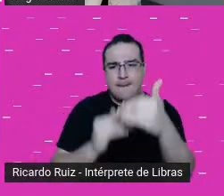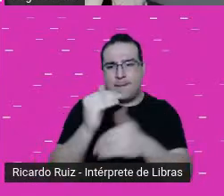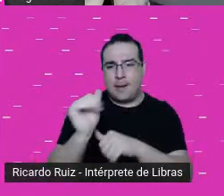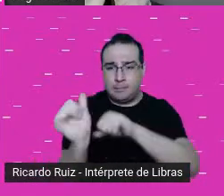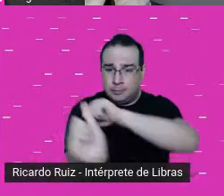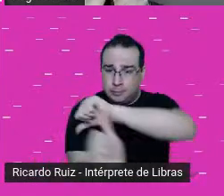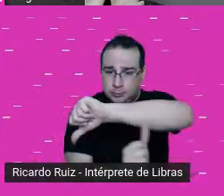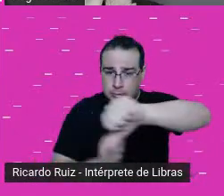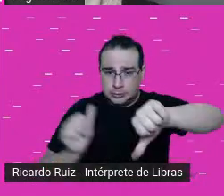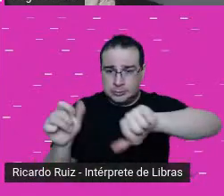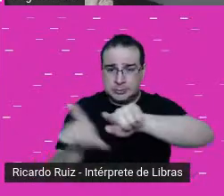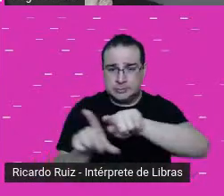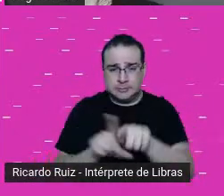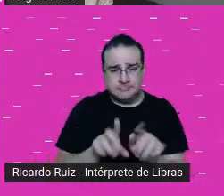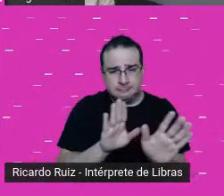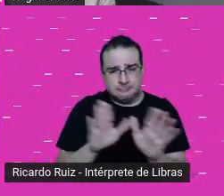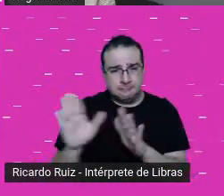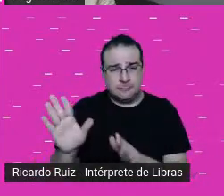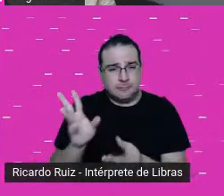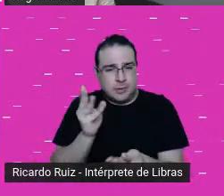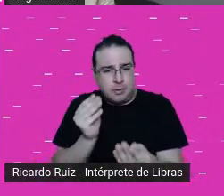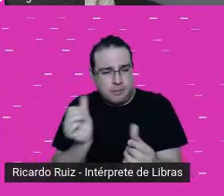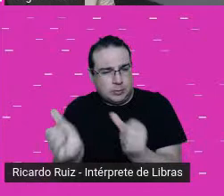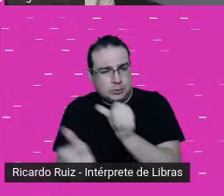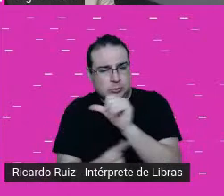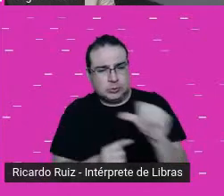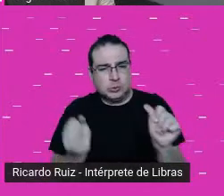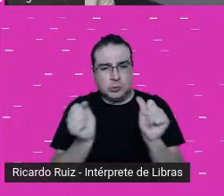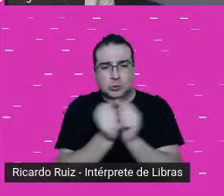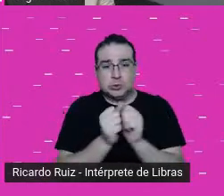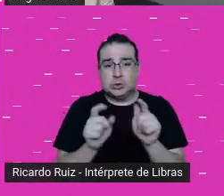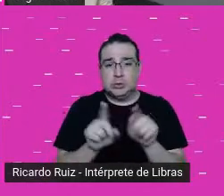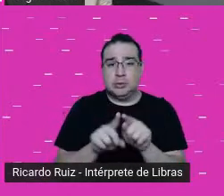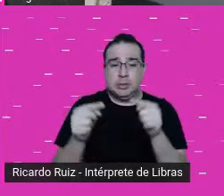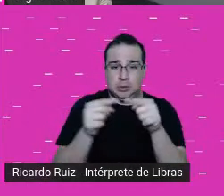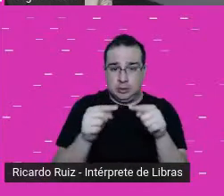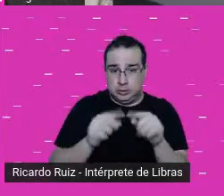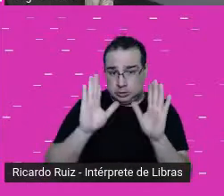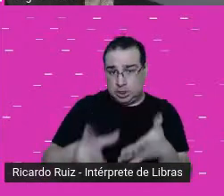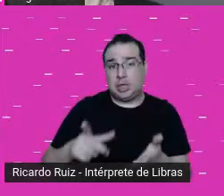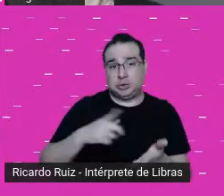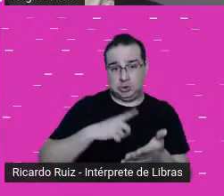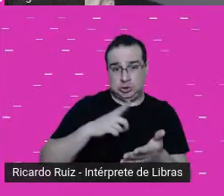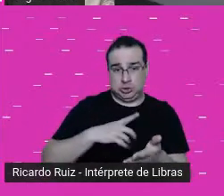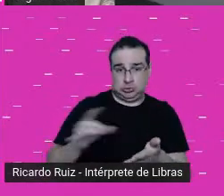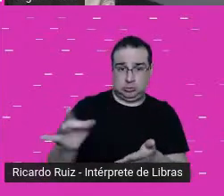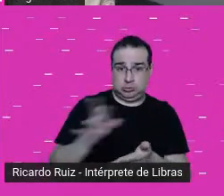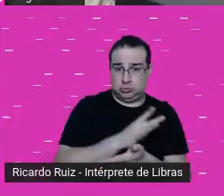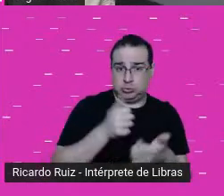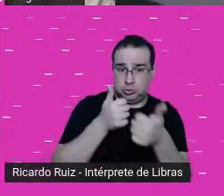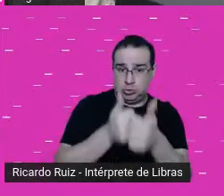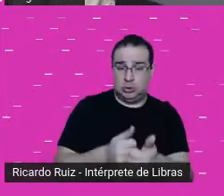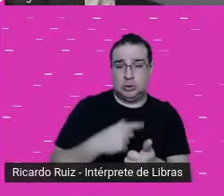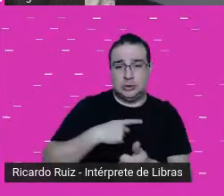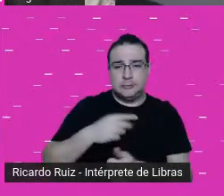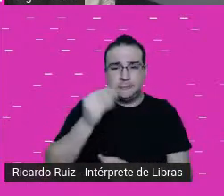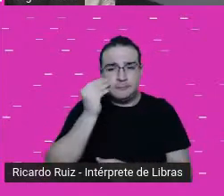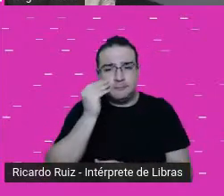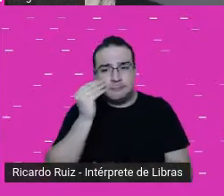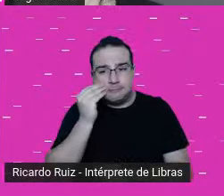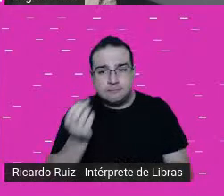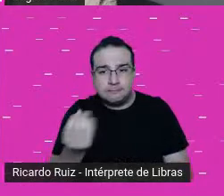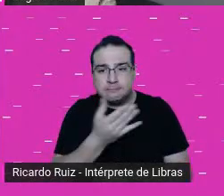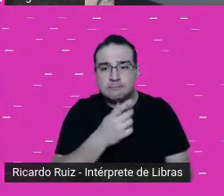todo o figurino. Eu fui mesclando, o que já existia com experimentações